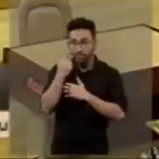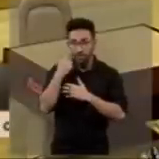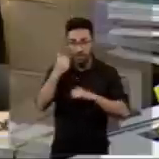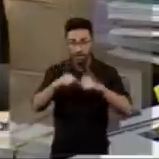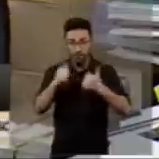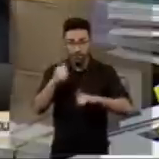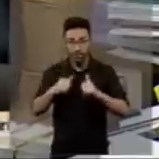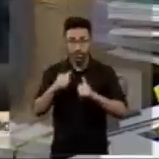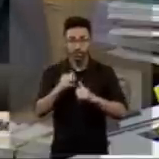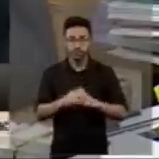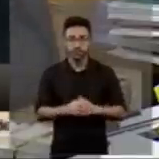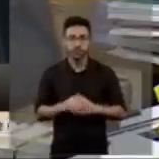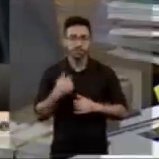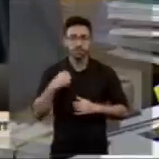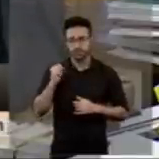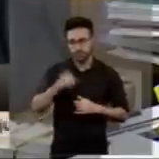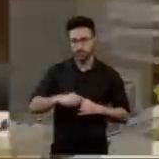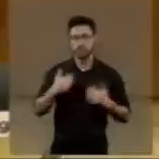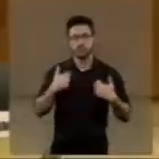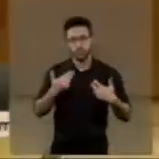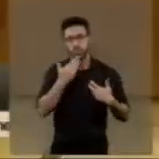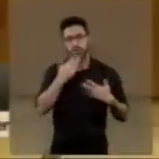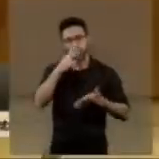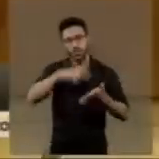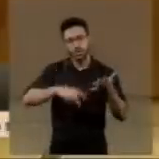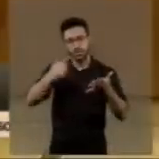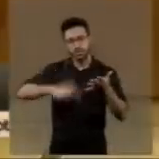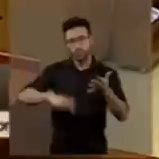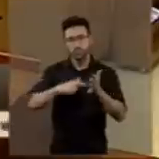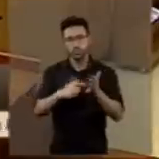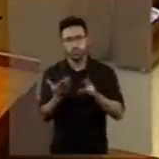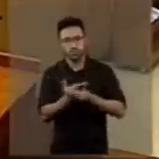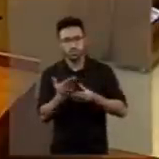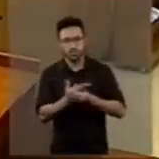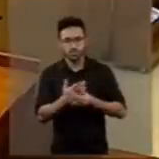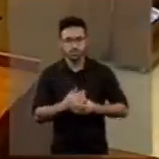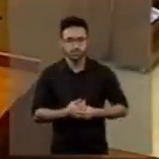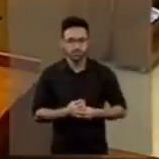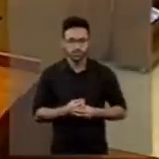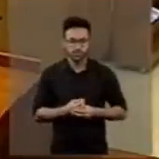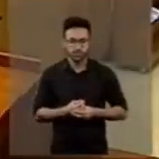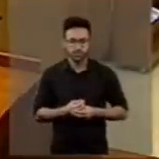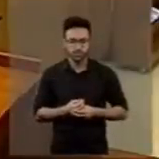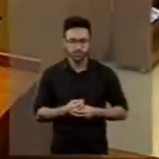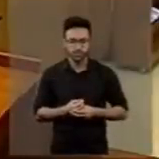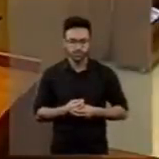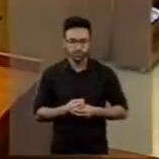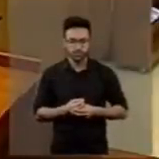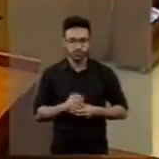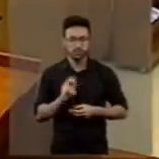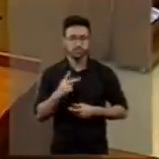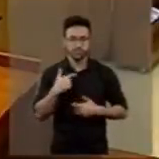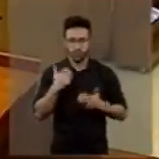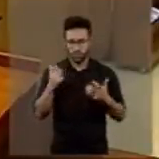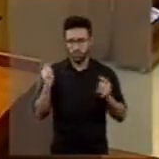no prazo regimental. Presidente, eu vou aguardar, mas gostaria de fazer uma breve reflexão. Por favor, tenha a palavra. Até para que a